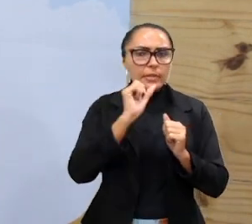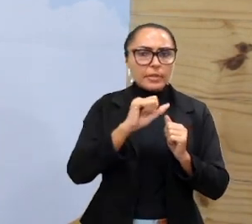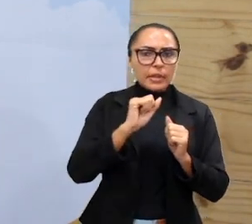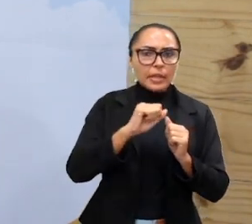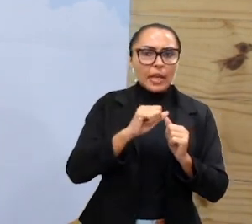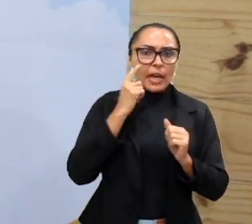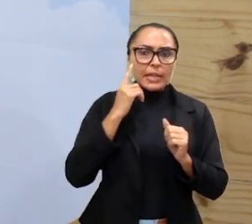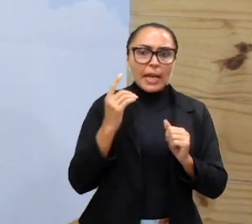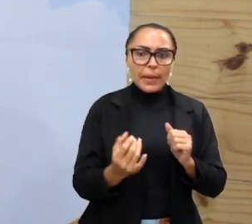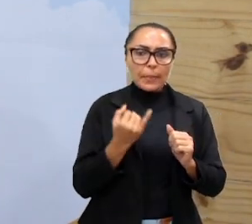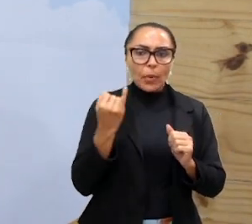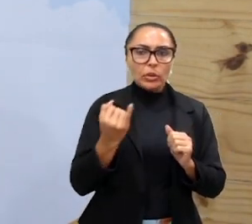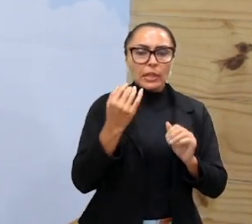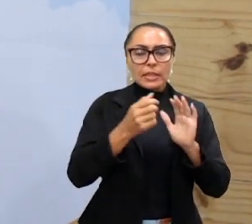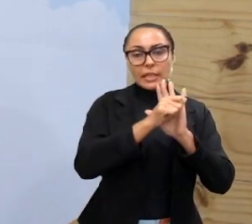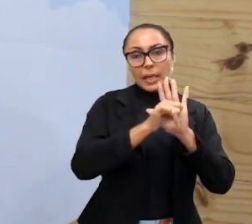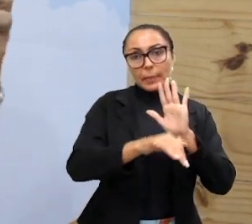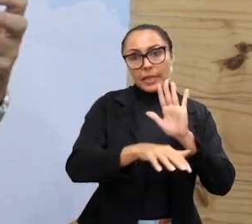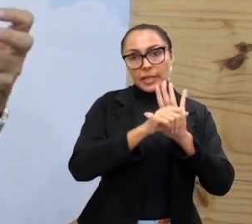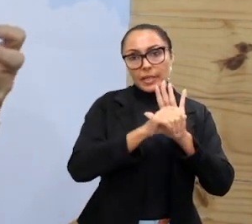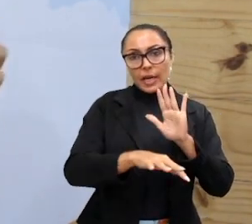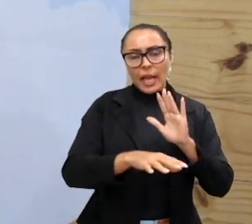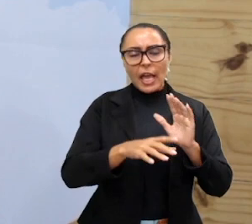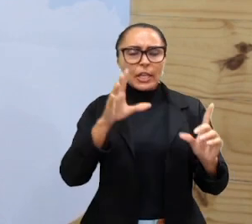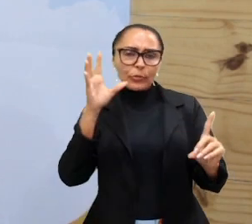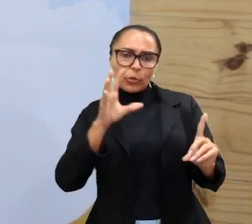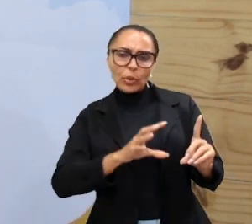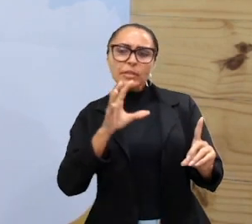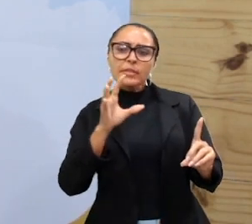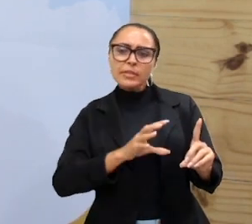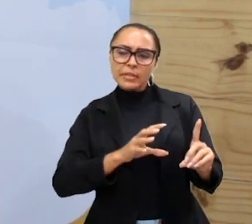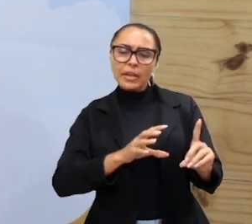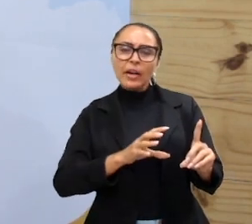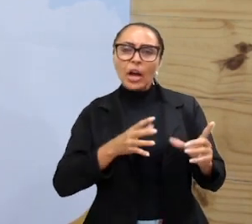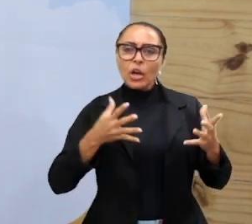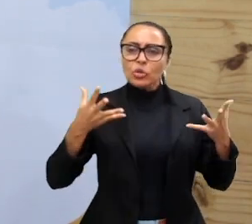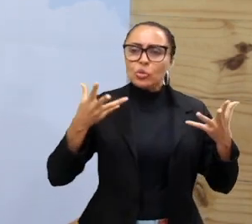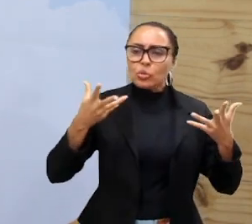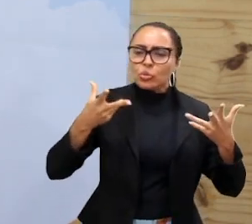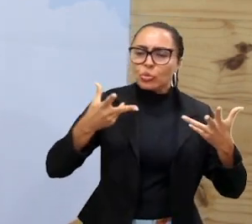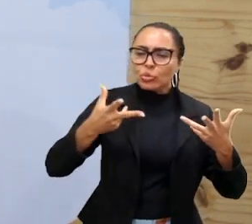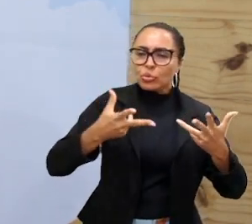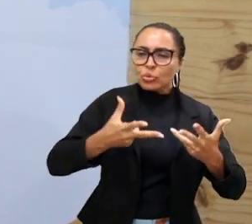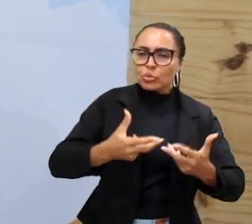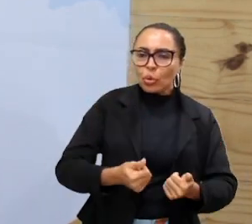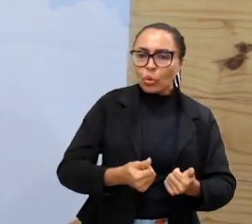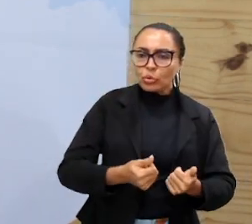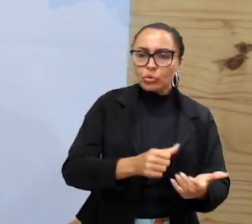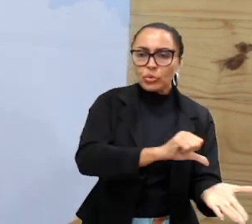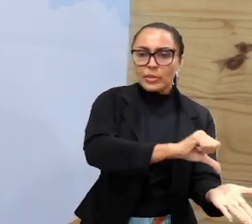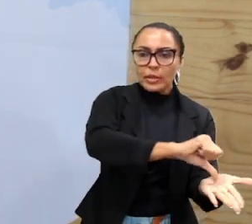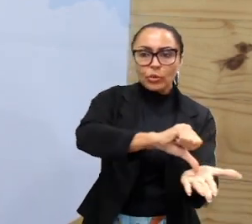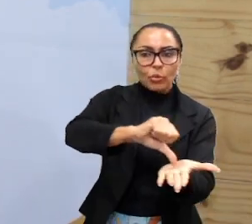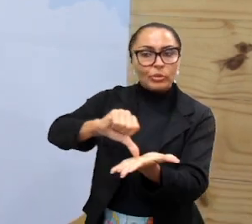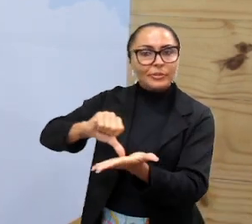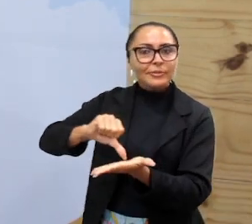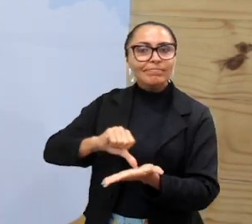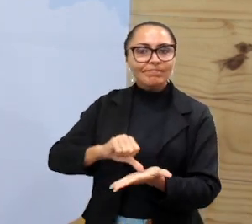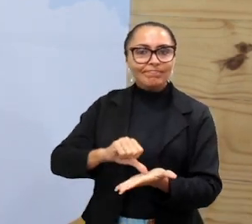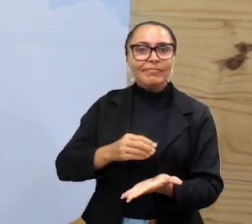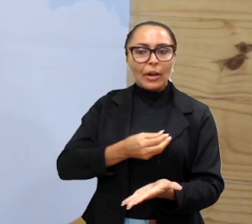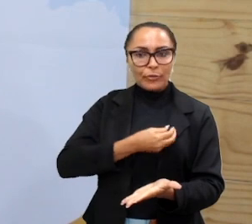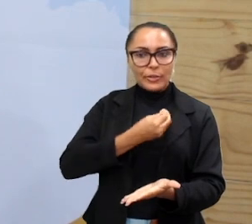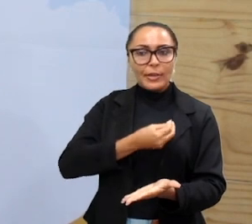papel que a mídia exerce na nossa vida, ela influencia praticamente em todos os setores da vida